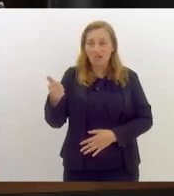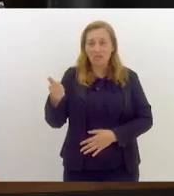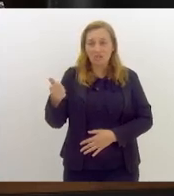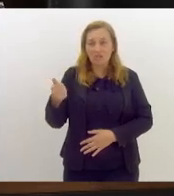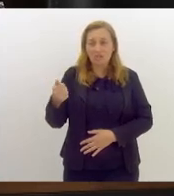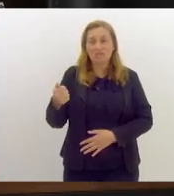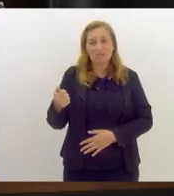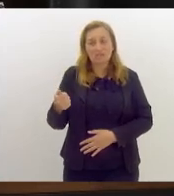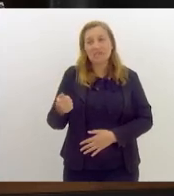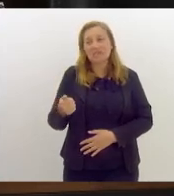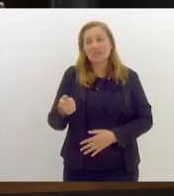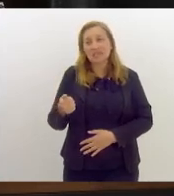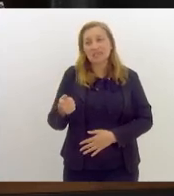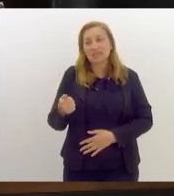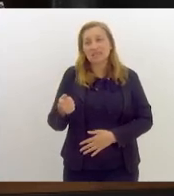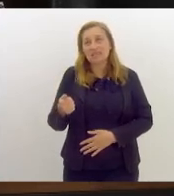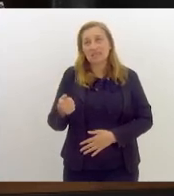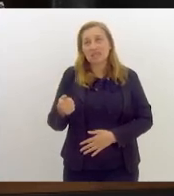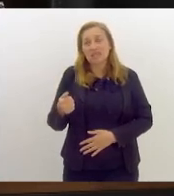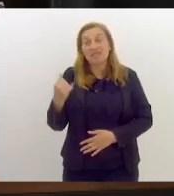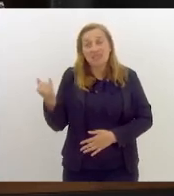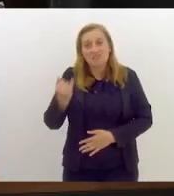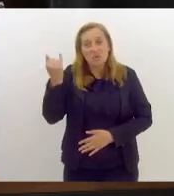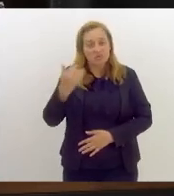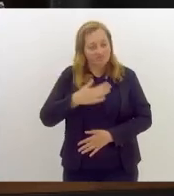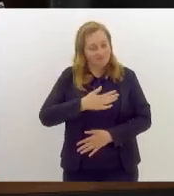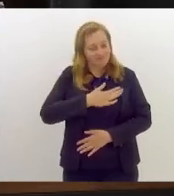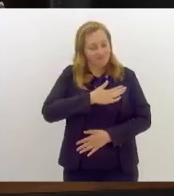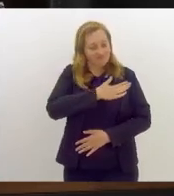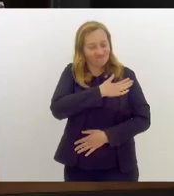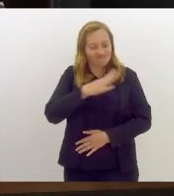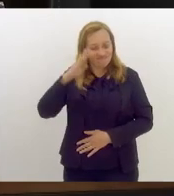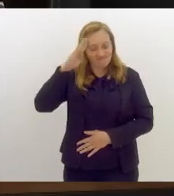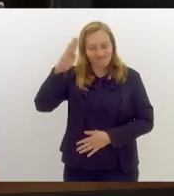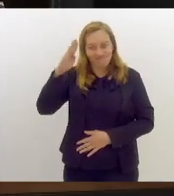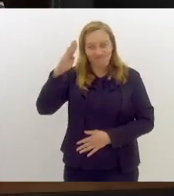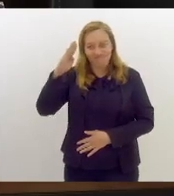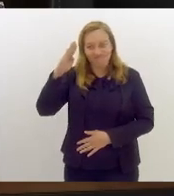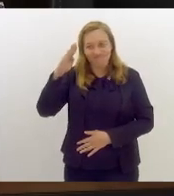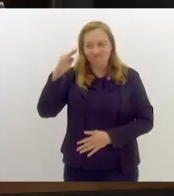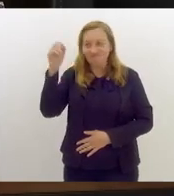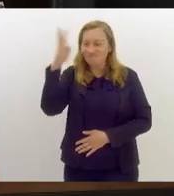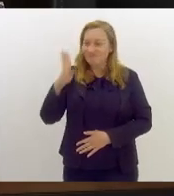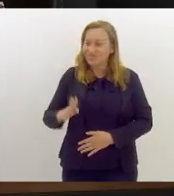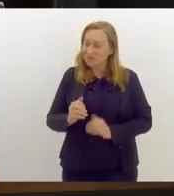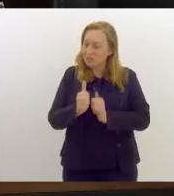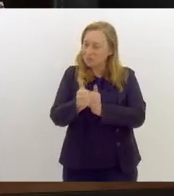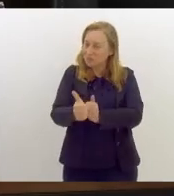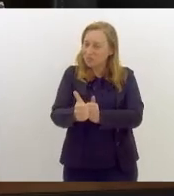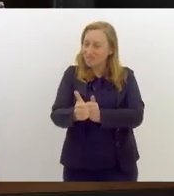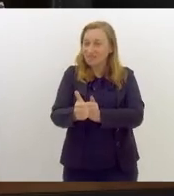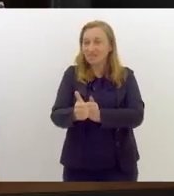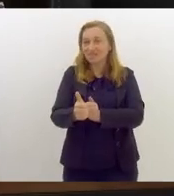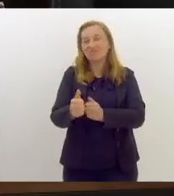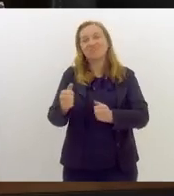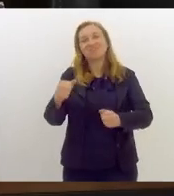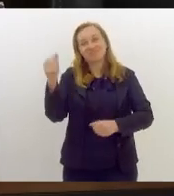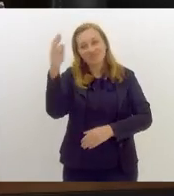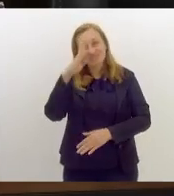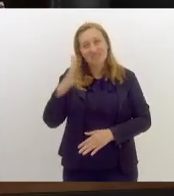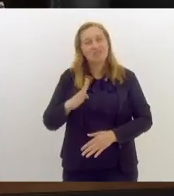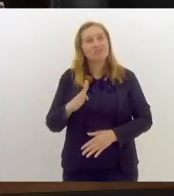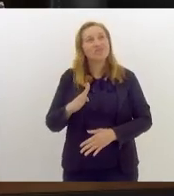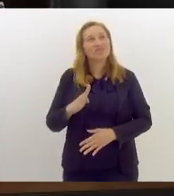E aí a gente vê a importância do exército brasileiro na condução desse desse país na participação